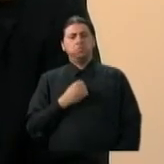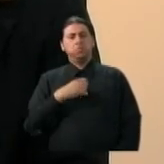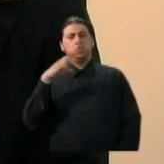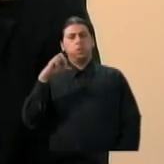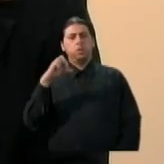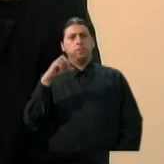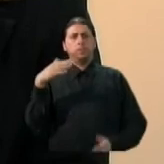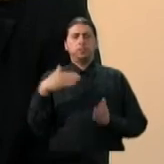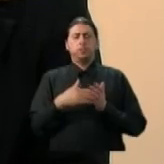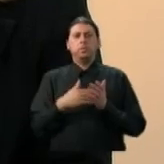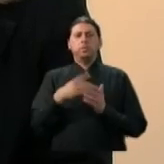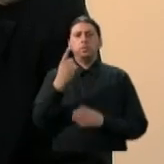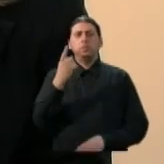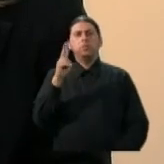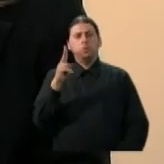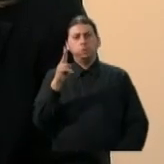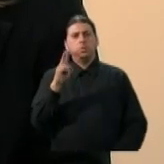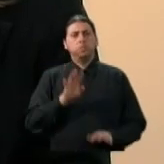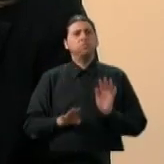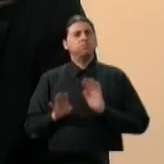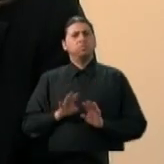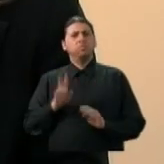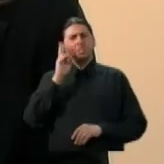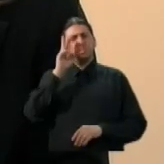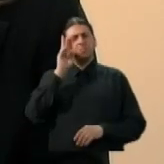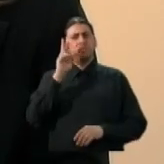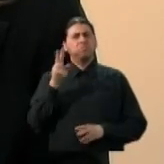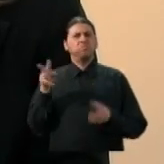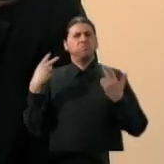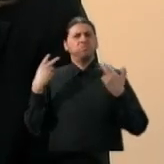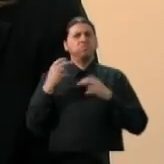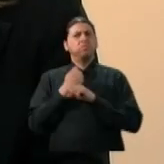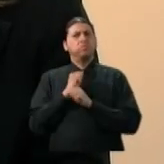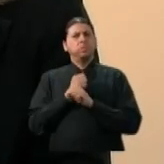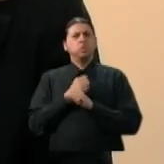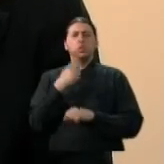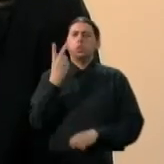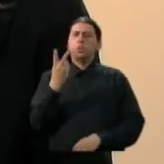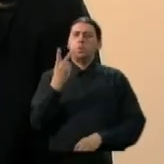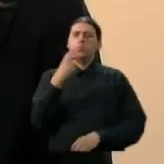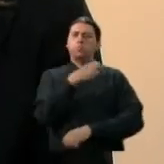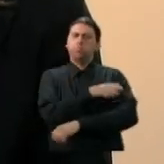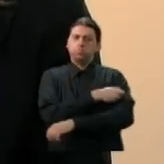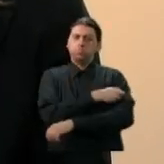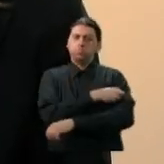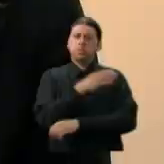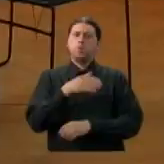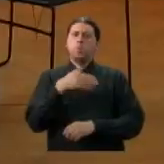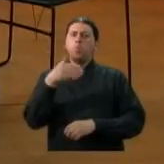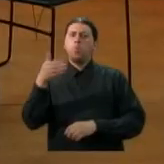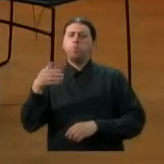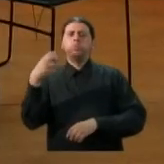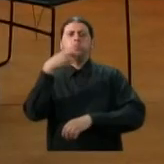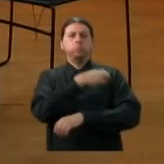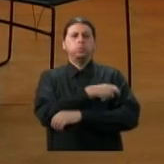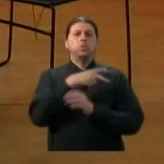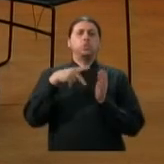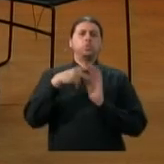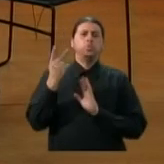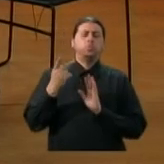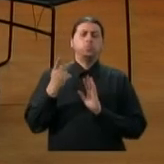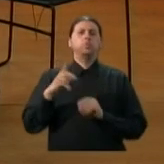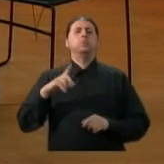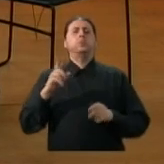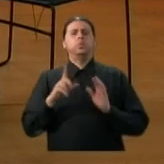a 12 anos, se eu me lembro, eram duas doses. E o que se observou nessa primeira situação?